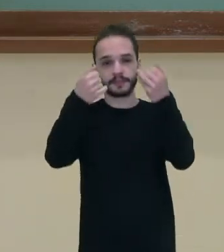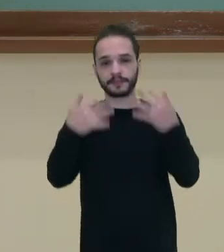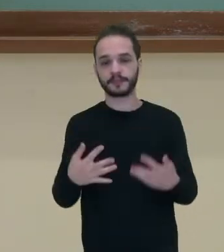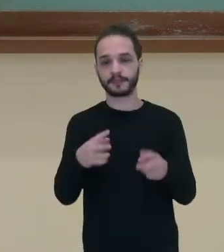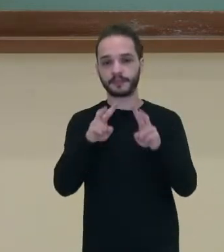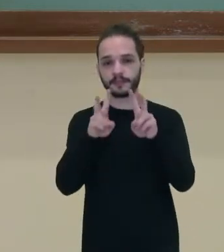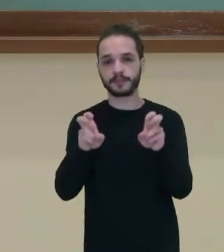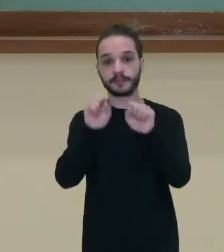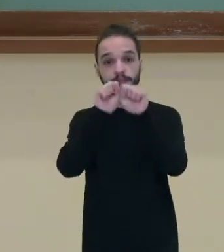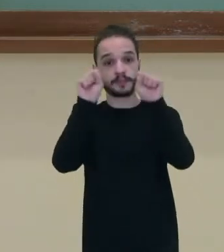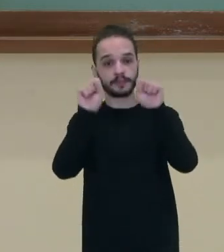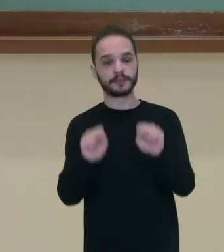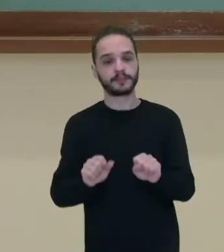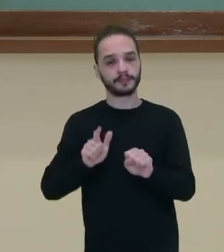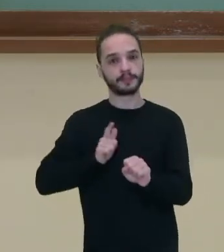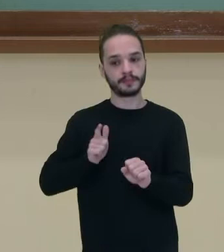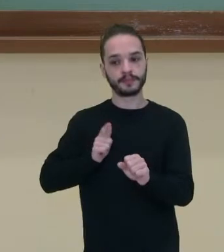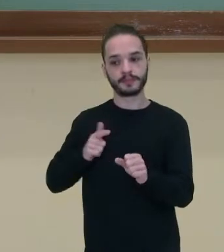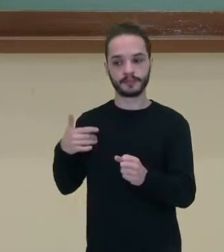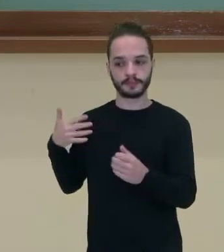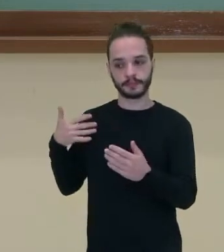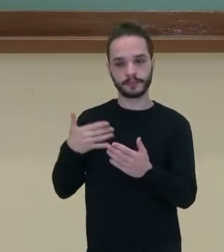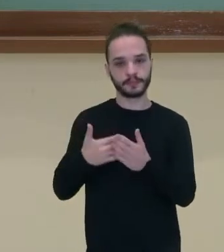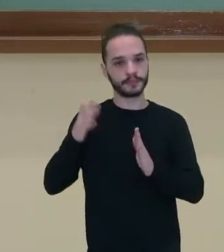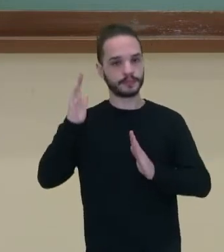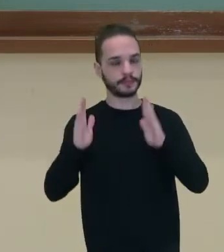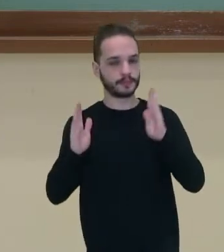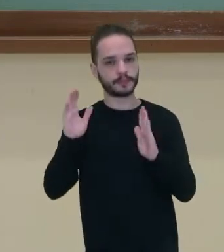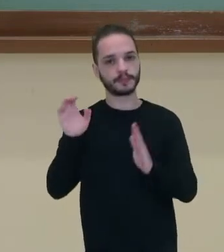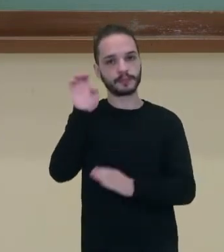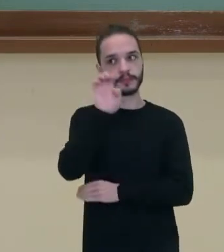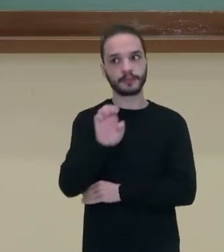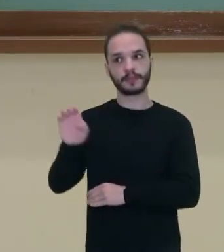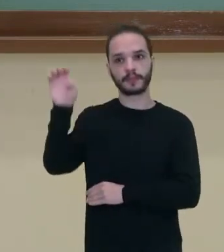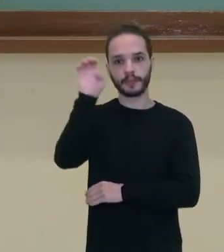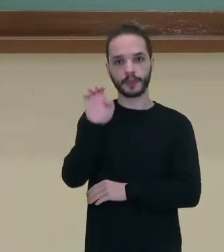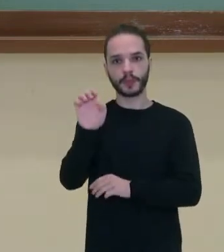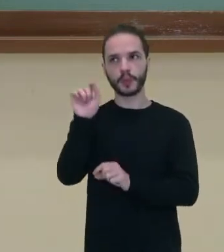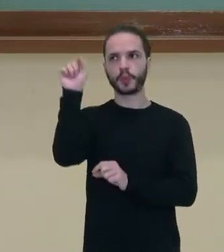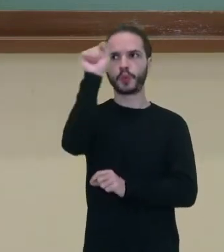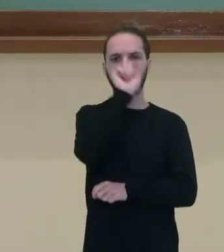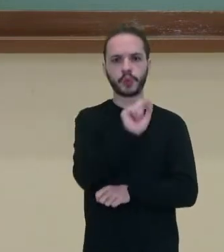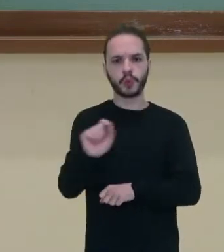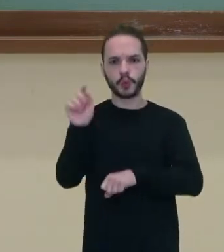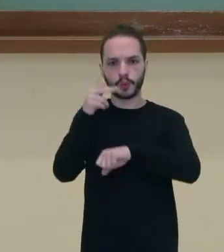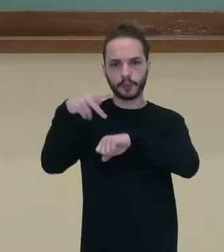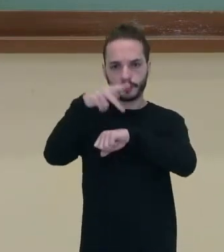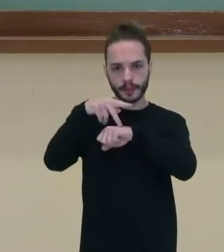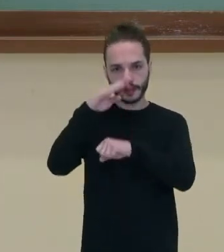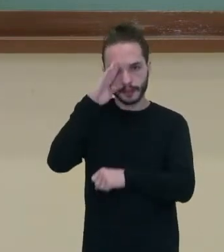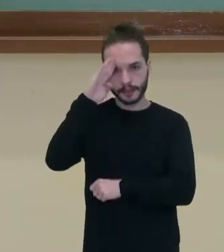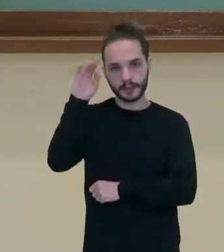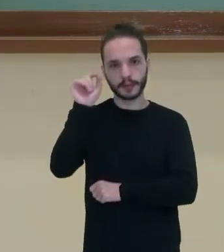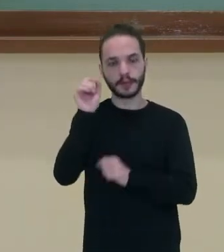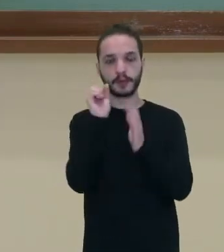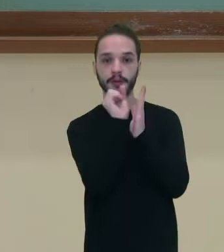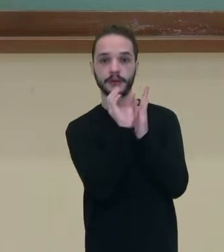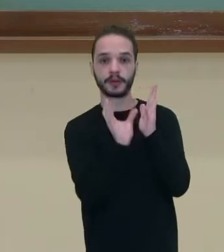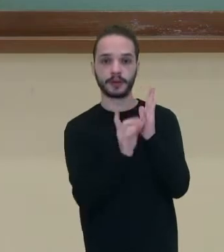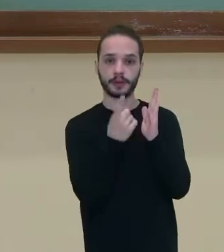sistema que vigorou, grande parte ali da Europa, em vários países da Europa, principalmente ali entre o